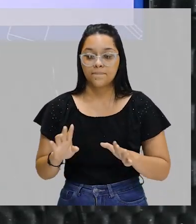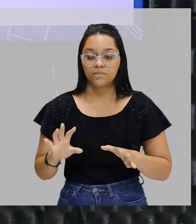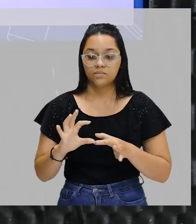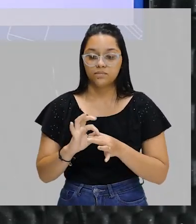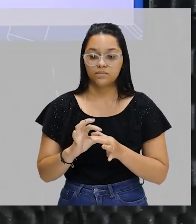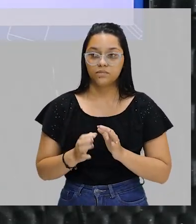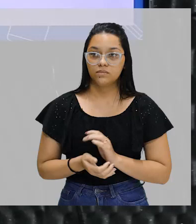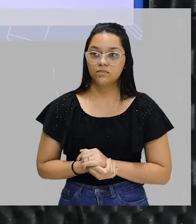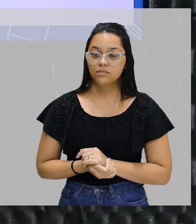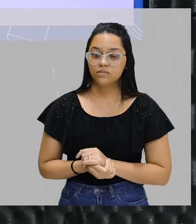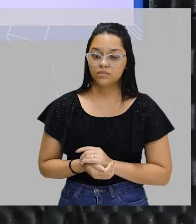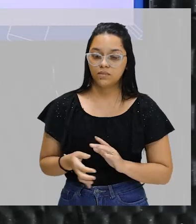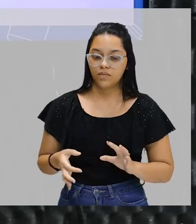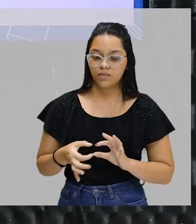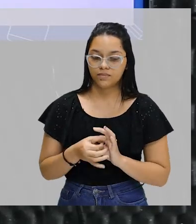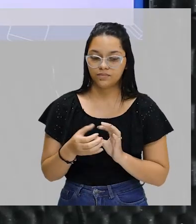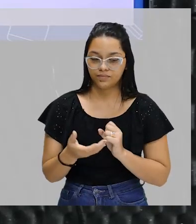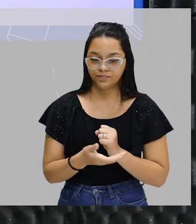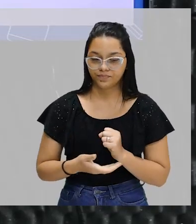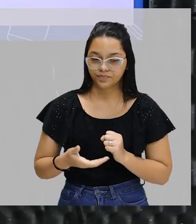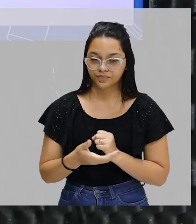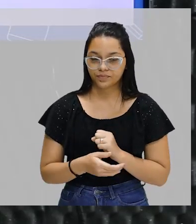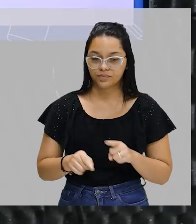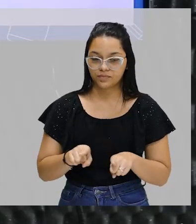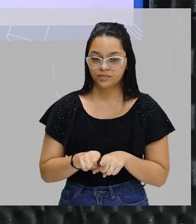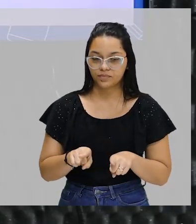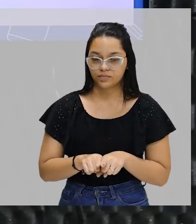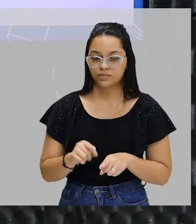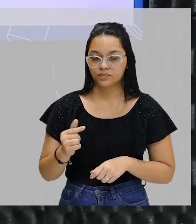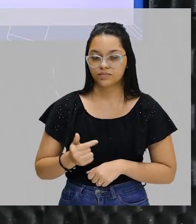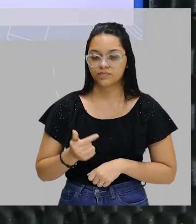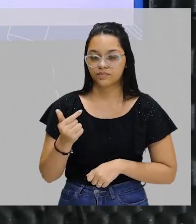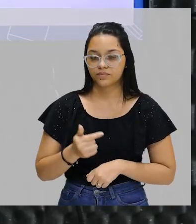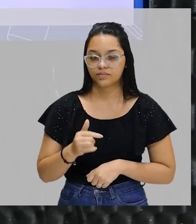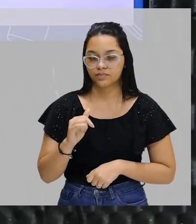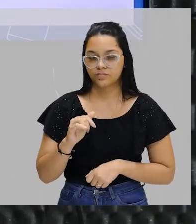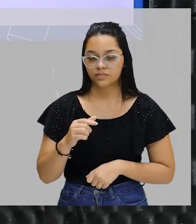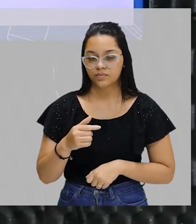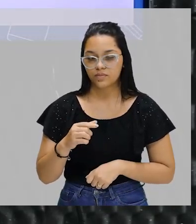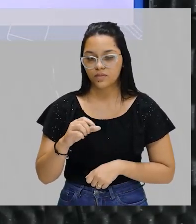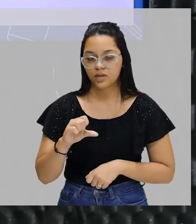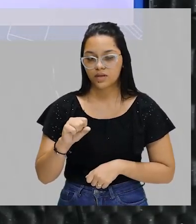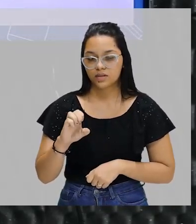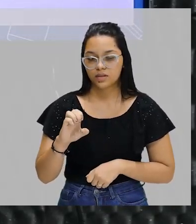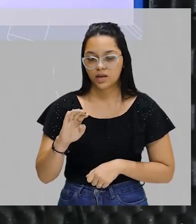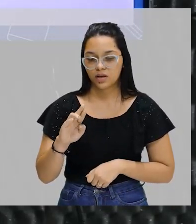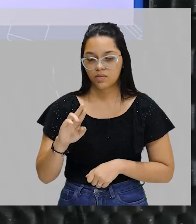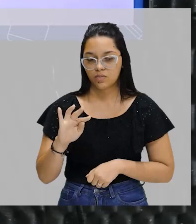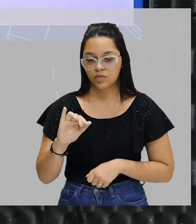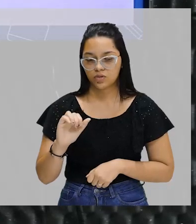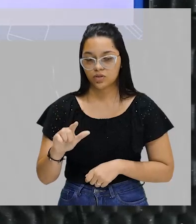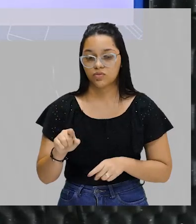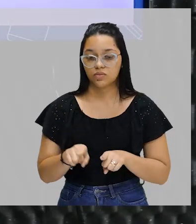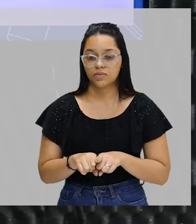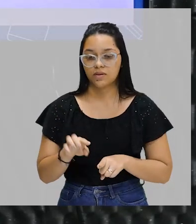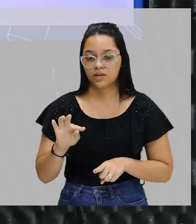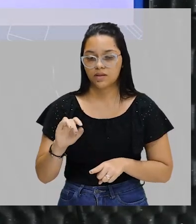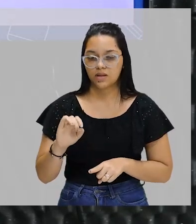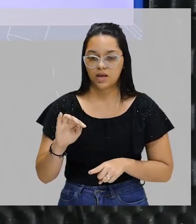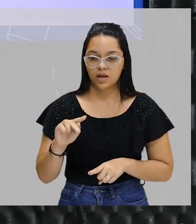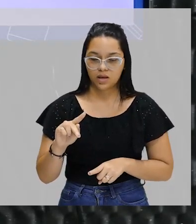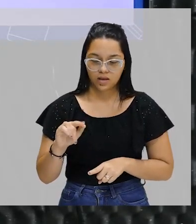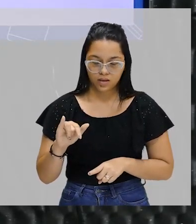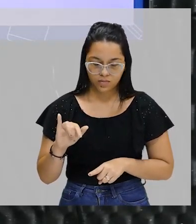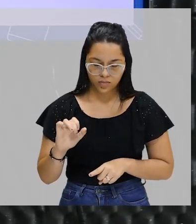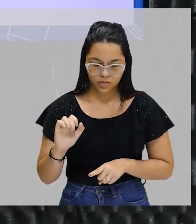ligação. Carbono primário, butil, no carbono secundário, sec-butil, carbono terciário, terc-butil, e